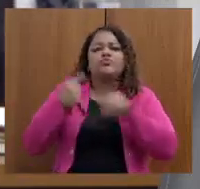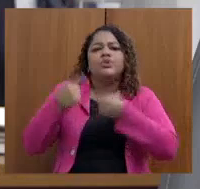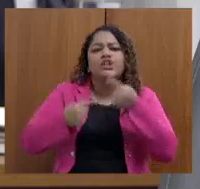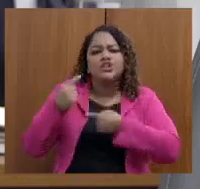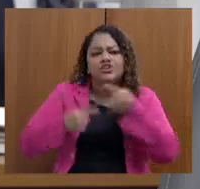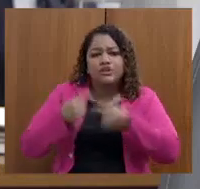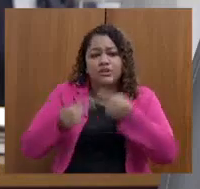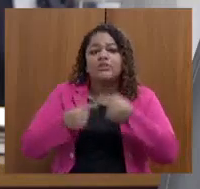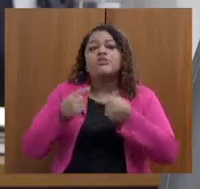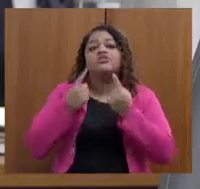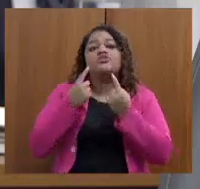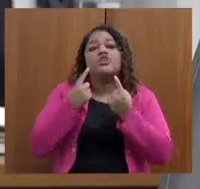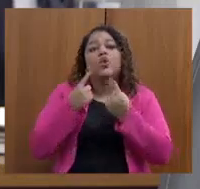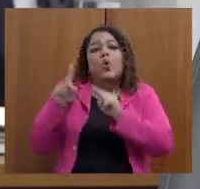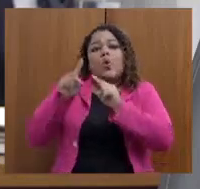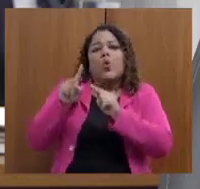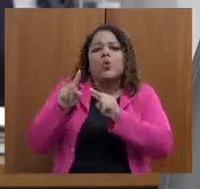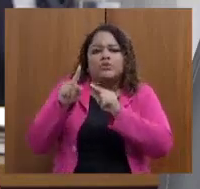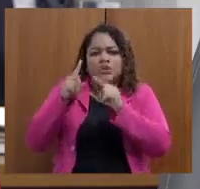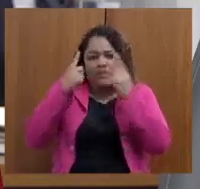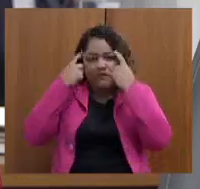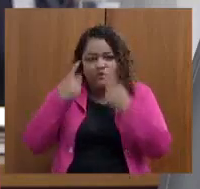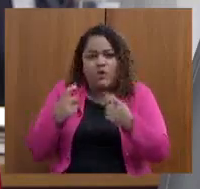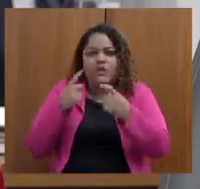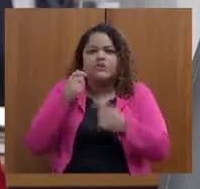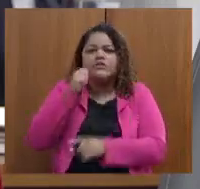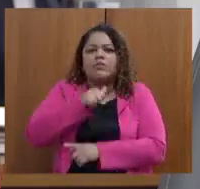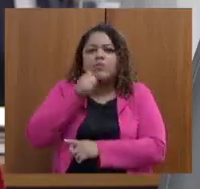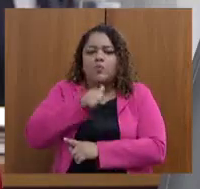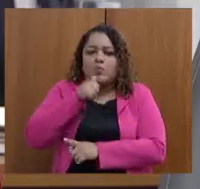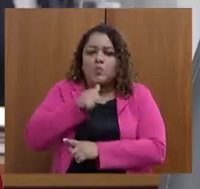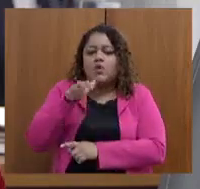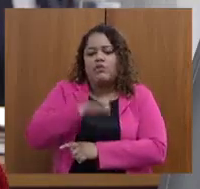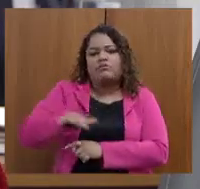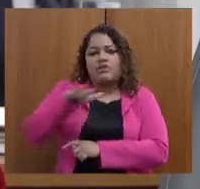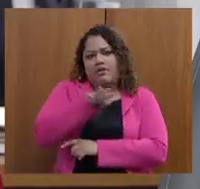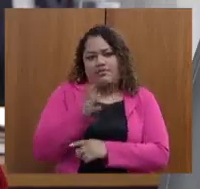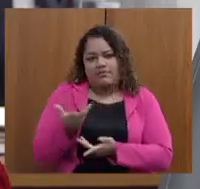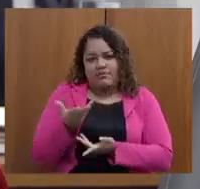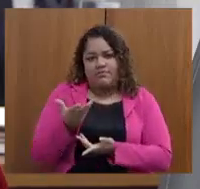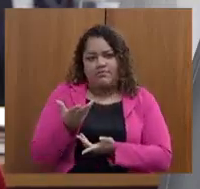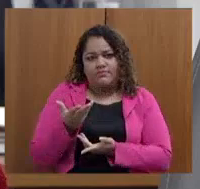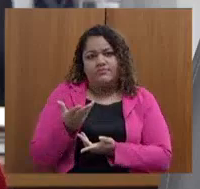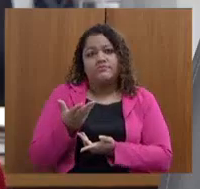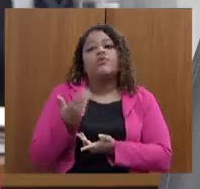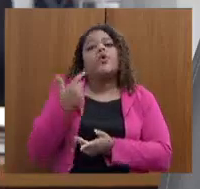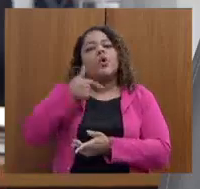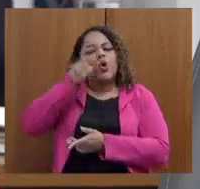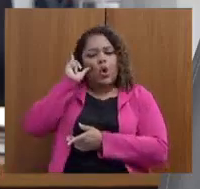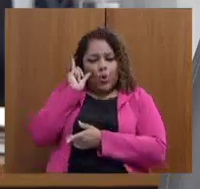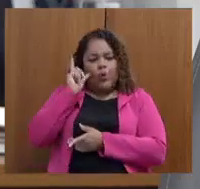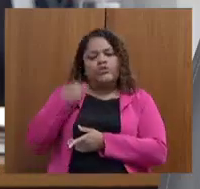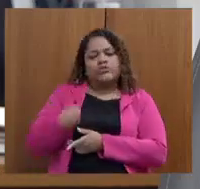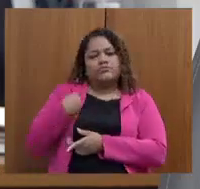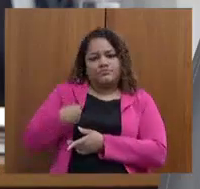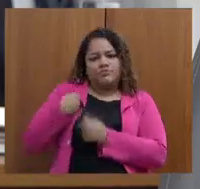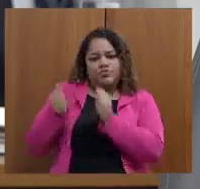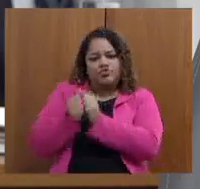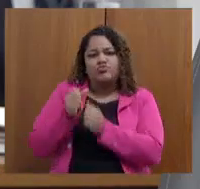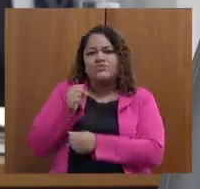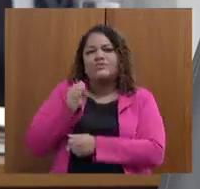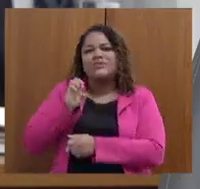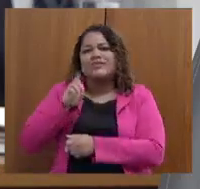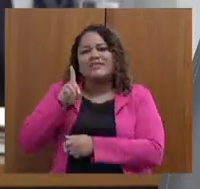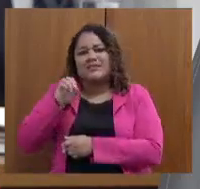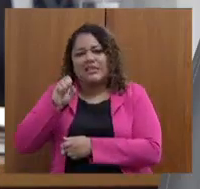no debate com a sedese e a gente sabe que há poucos equipamentos públicos para as mulheres no estado